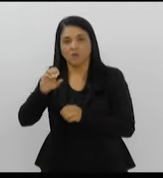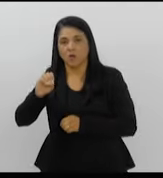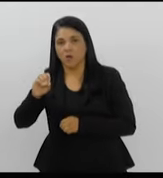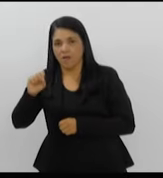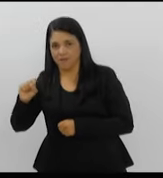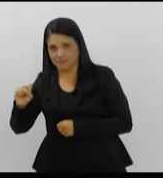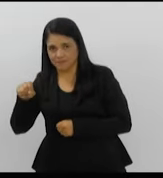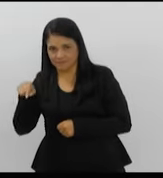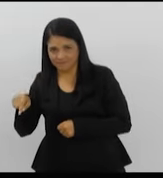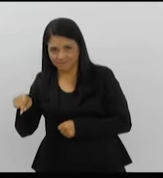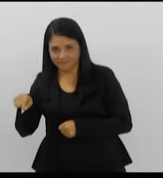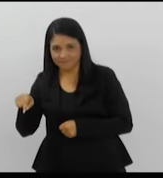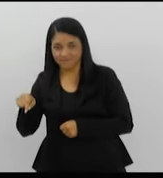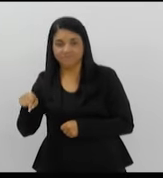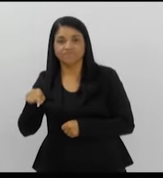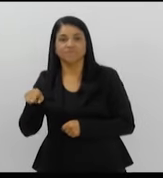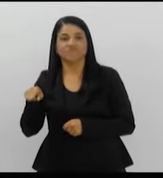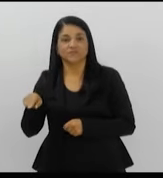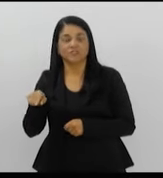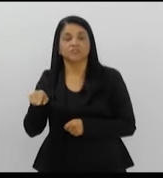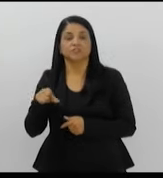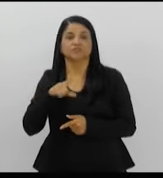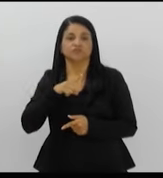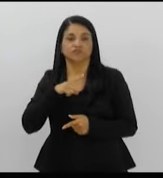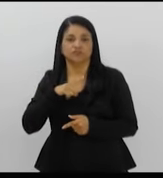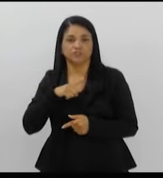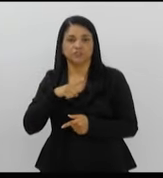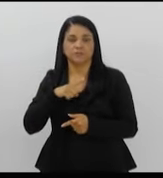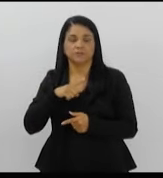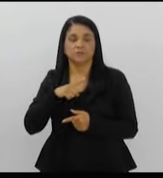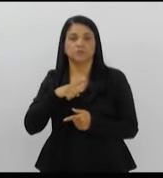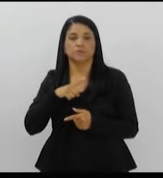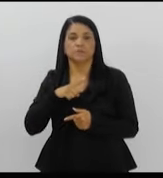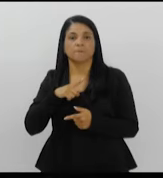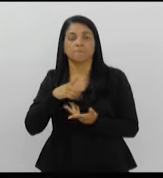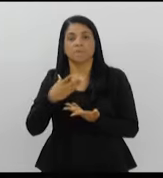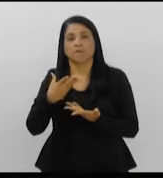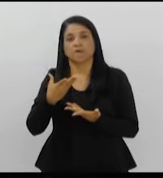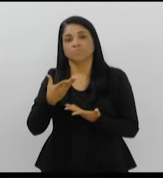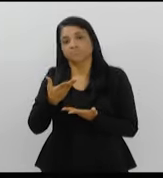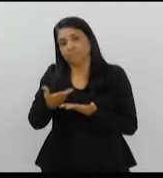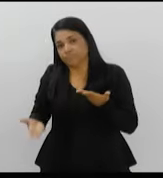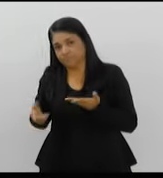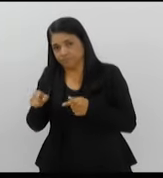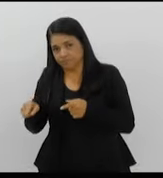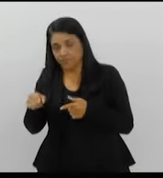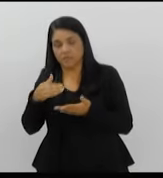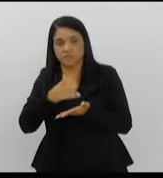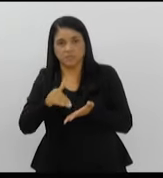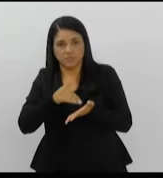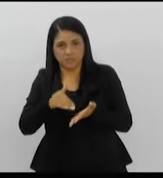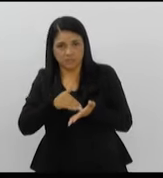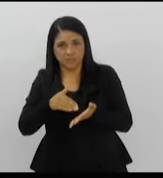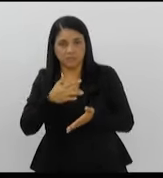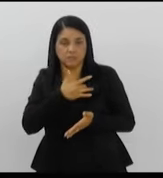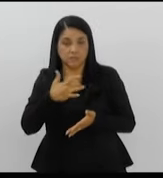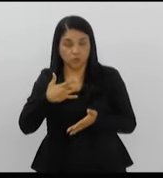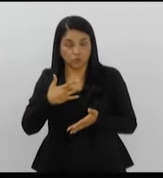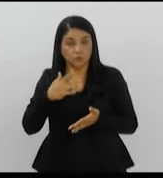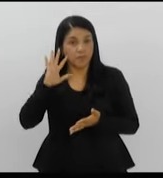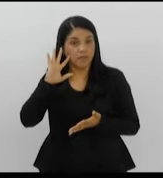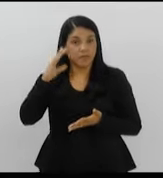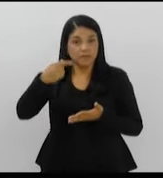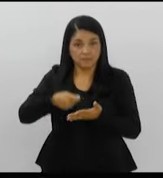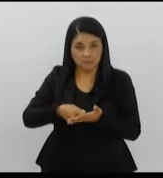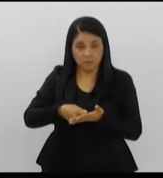que tinha sido desqualificada pela Secretaria de Saúde, mas que, por uma decisão unilateral do